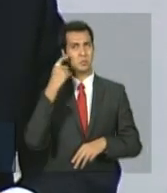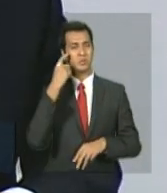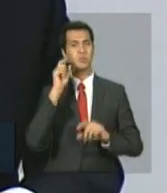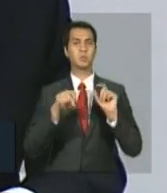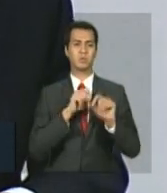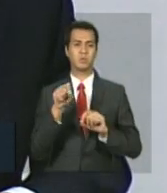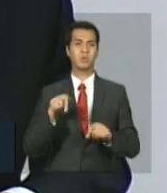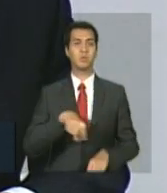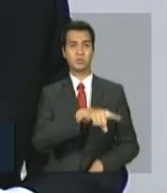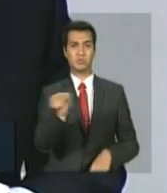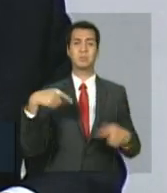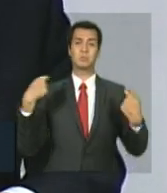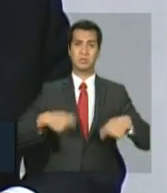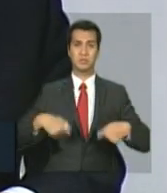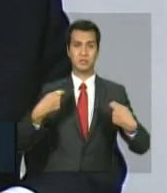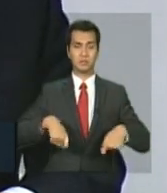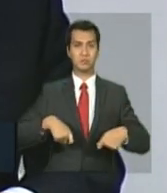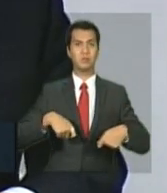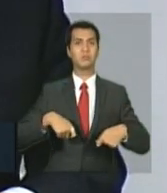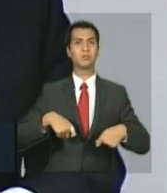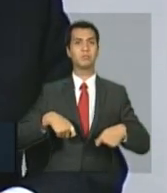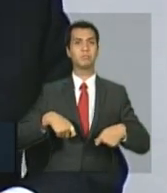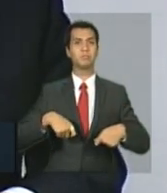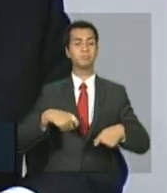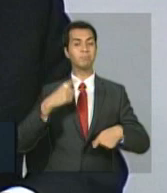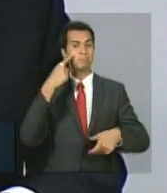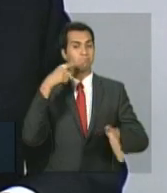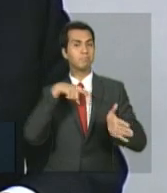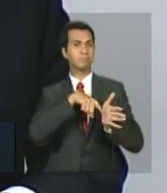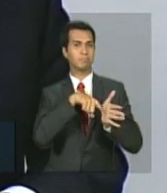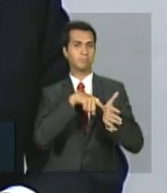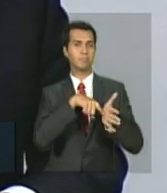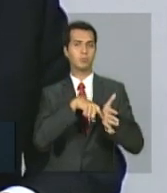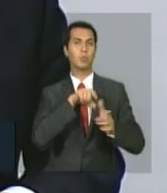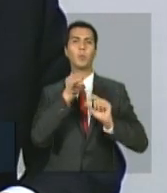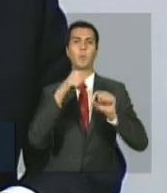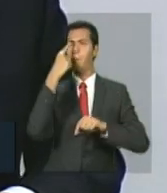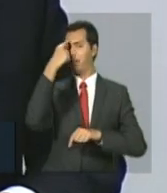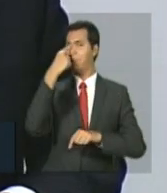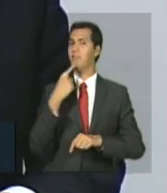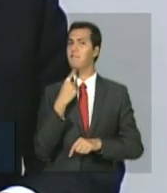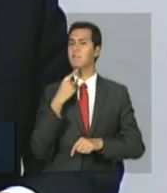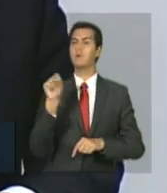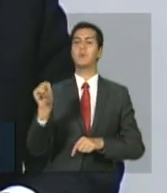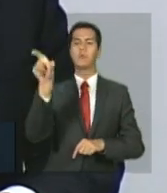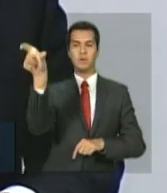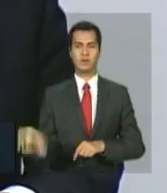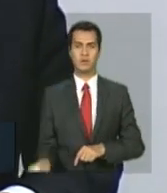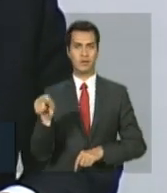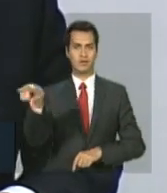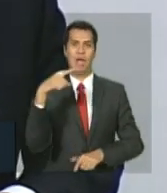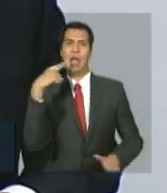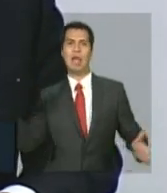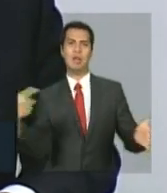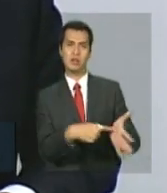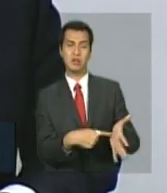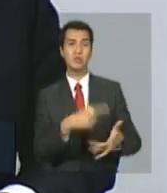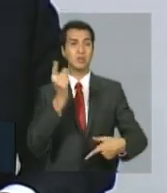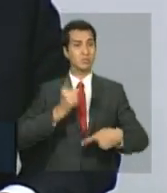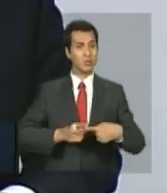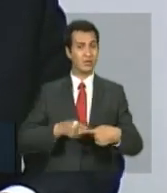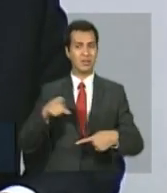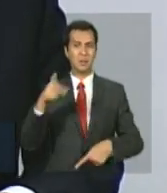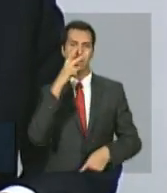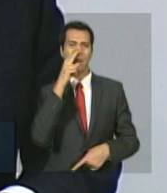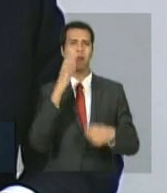senhores se atentem ao perfil de quem denuncia, porque reage ao interesse